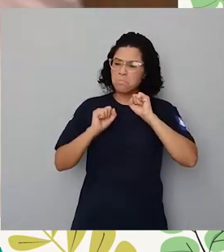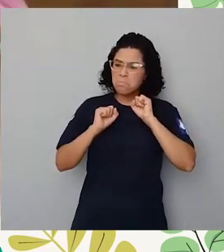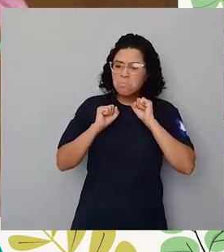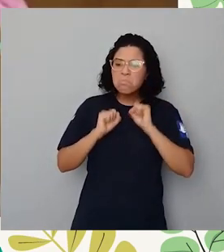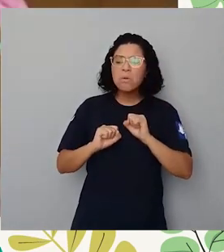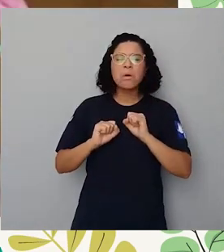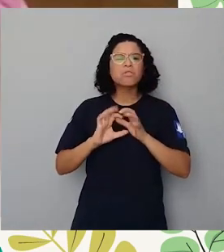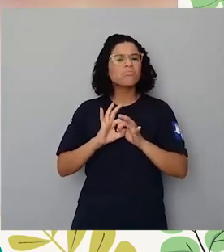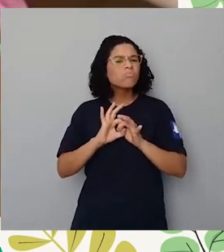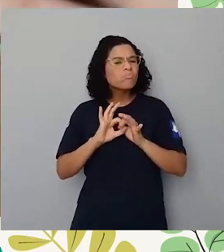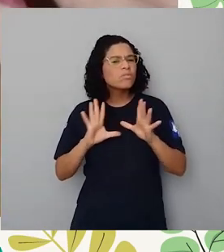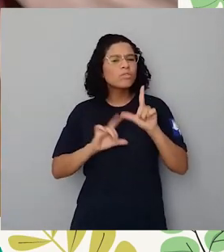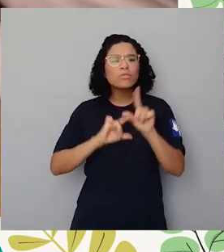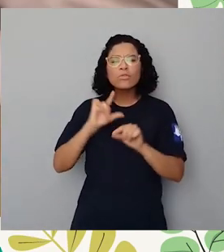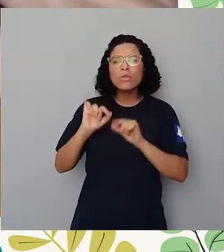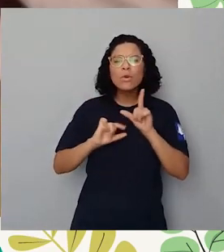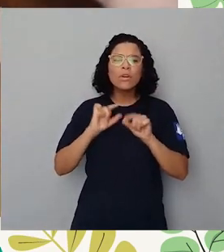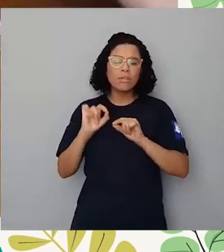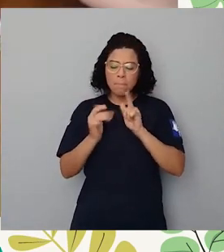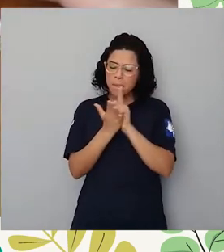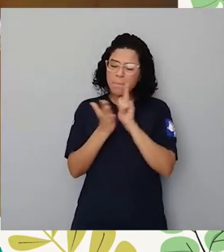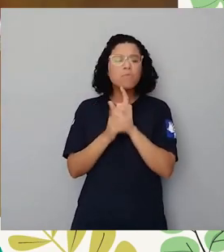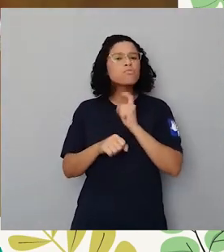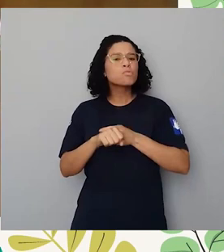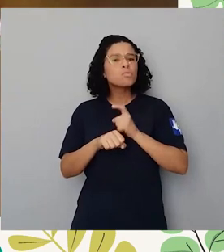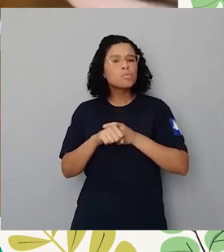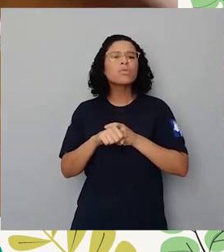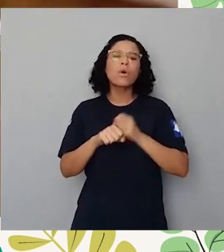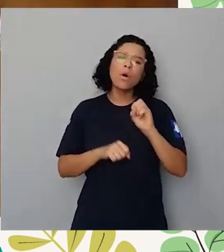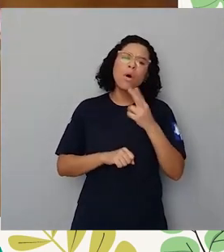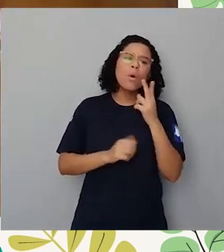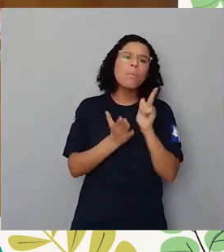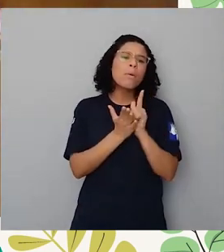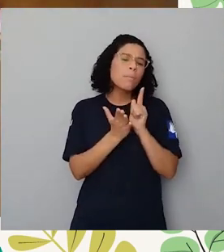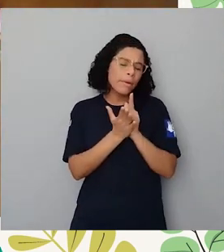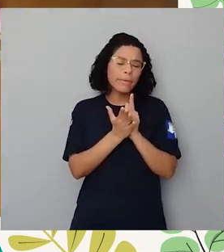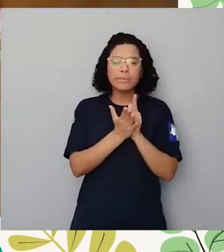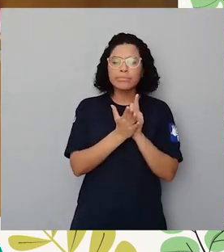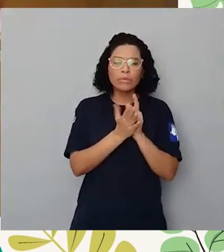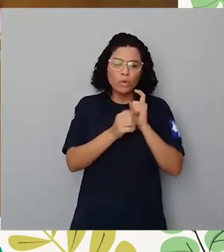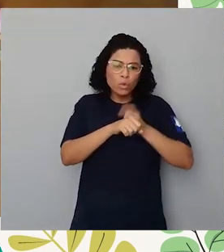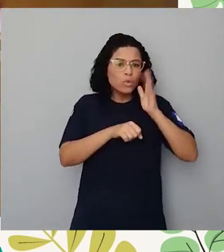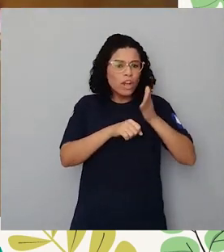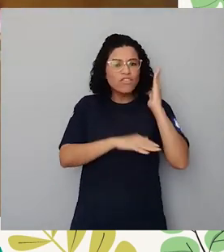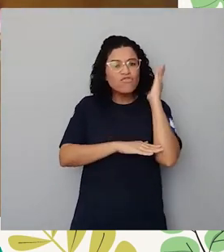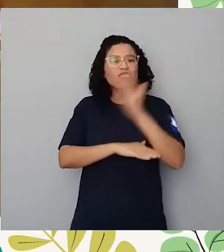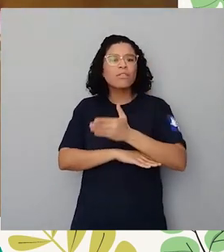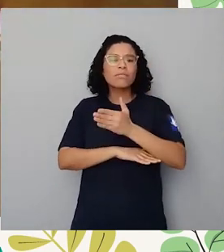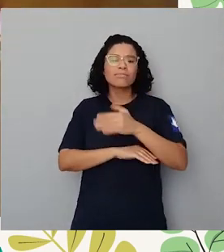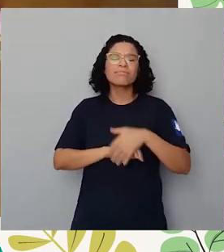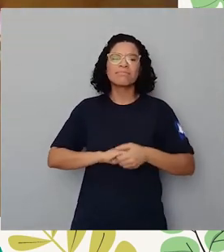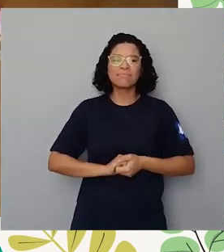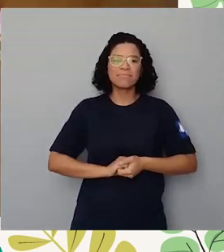podem colocar ele numa cartolina, num papelzinho mais durinho, ou fazer direto já, né, numa cartolina pra ficar mais durinho, ou pode deixar